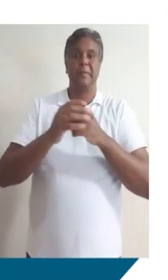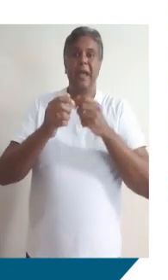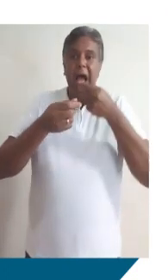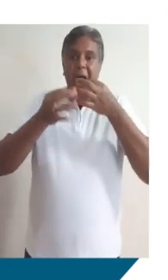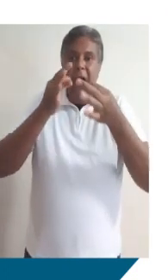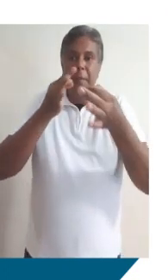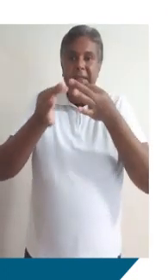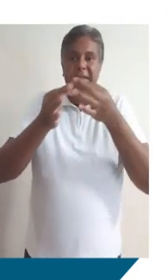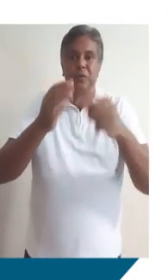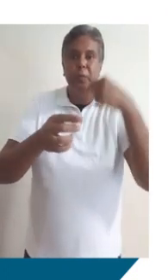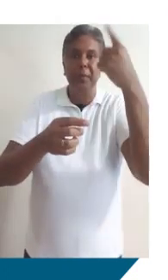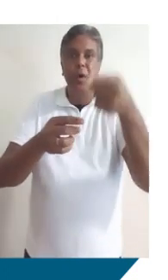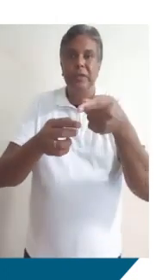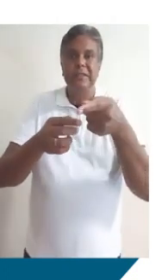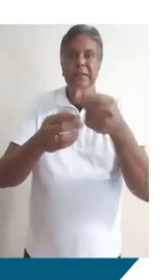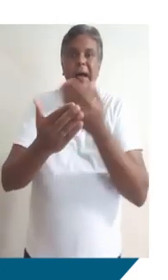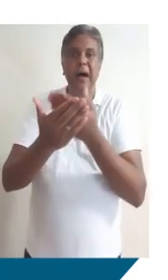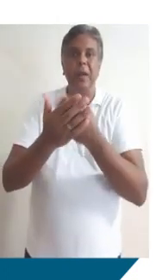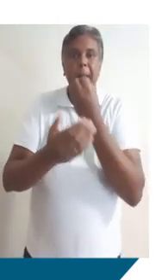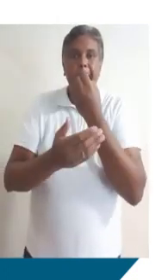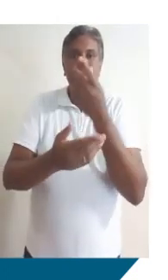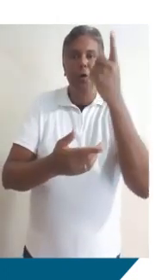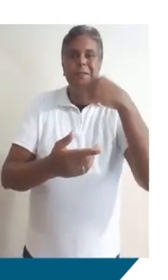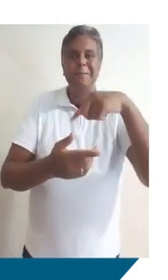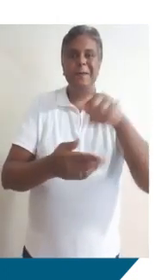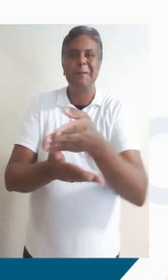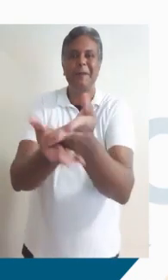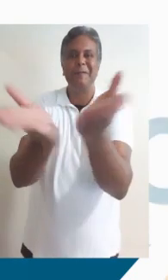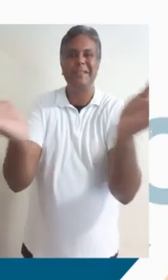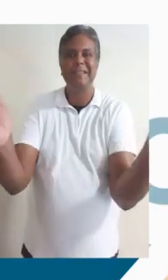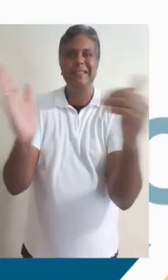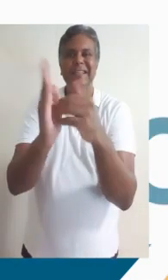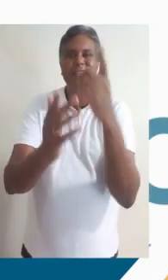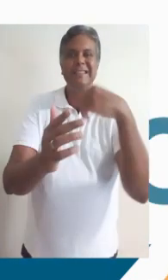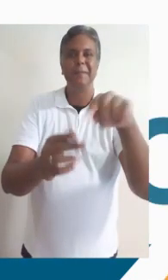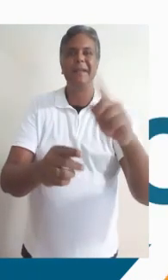a gente fala no próximo vídeo. Boa semana para vocês e até semana que vem.